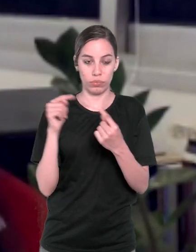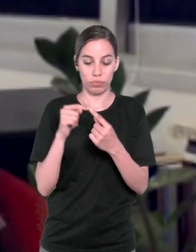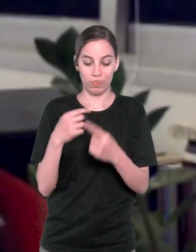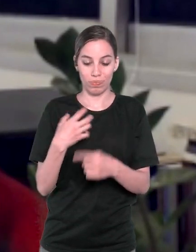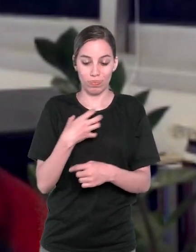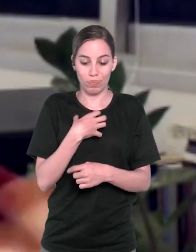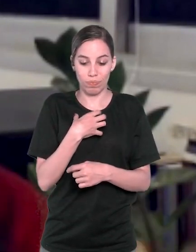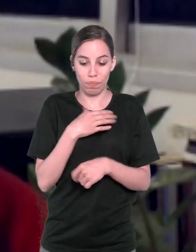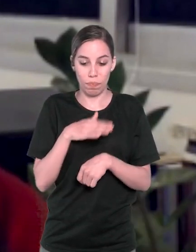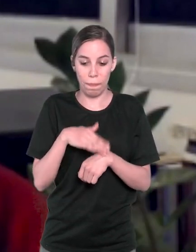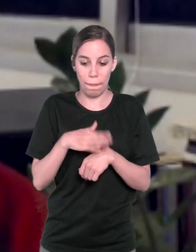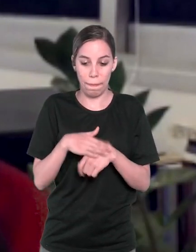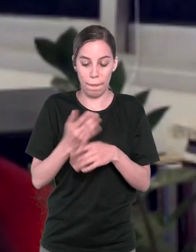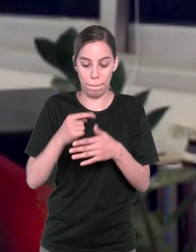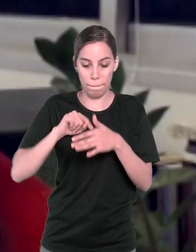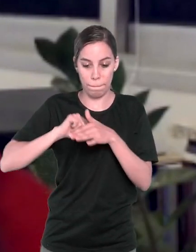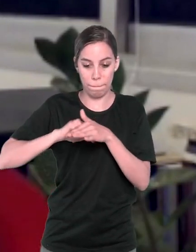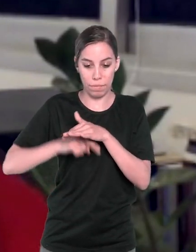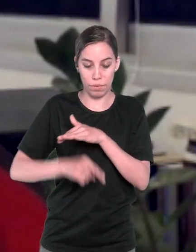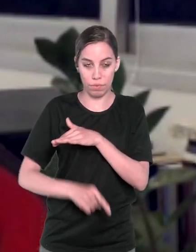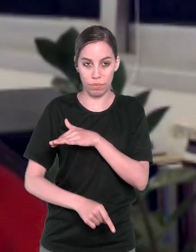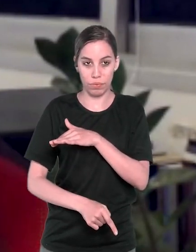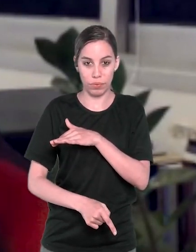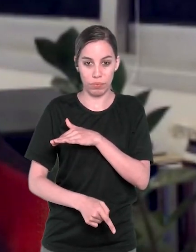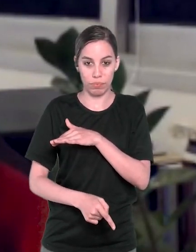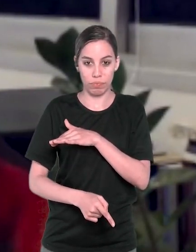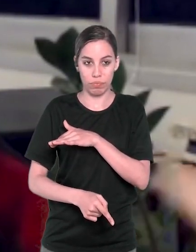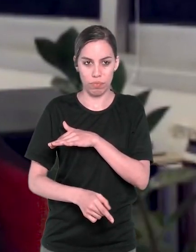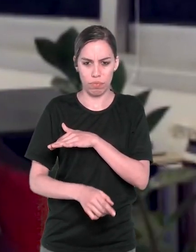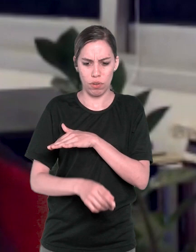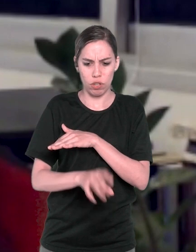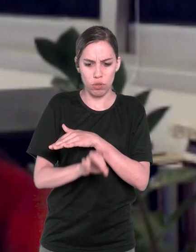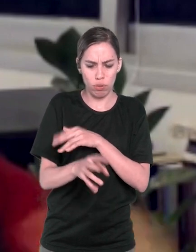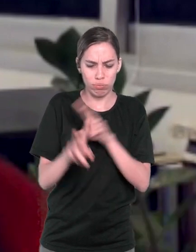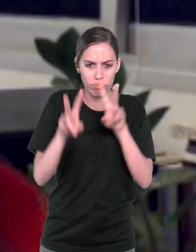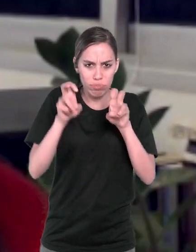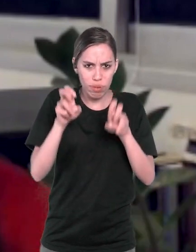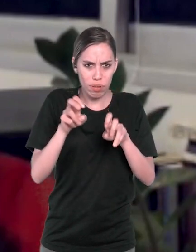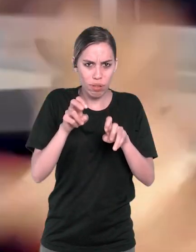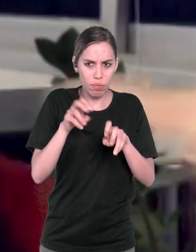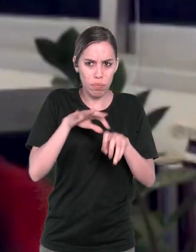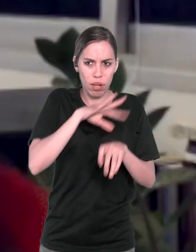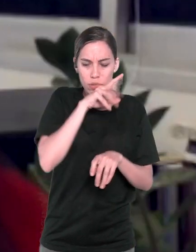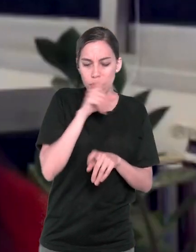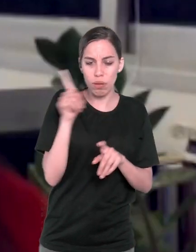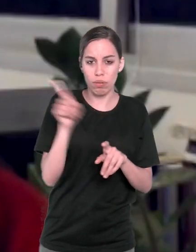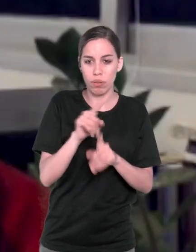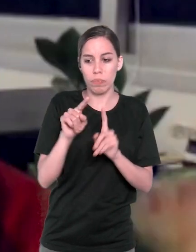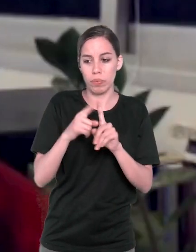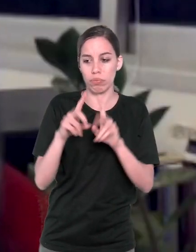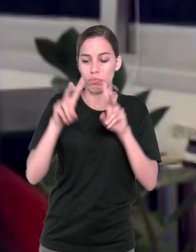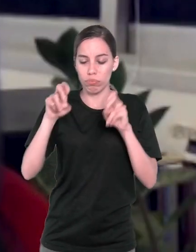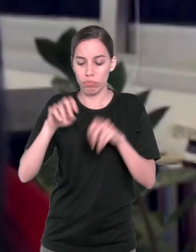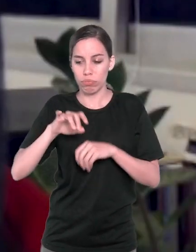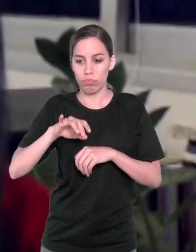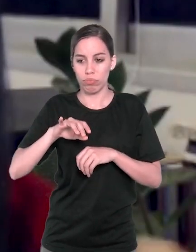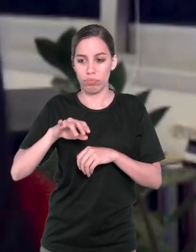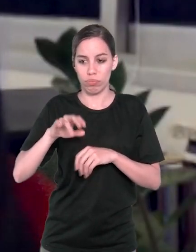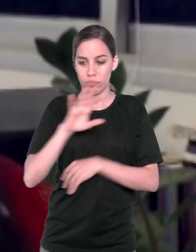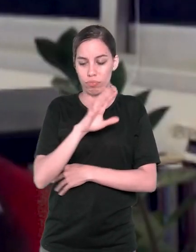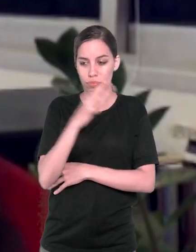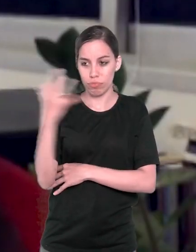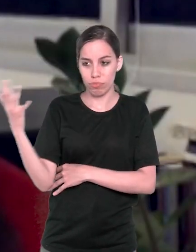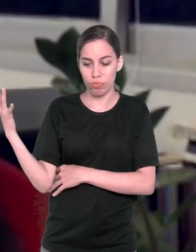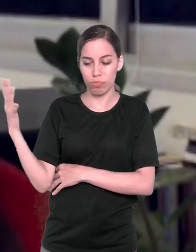amplo, né? Não apenas voltada para animais, mas também para as plantas, para todos